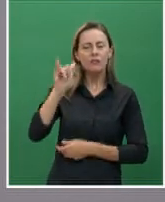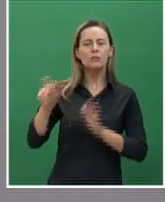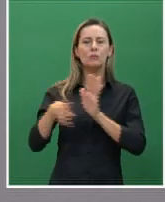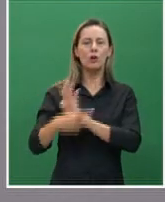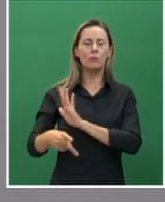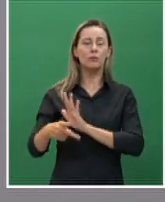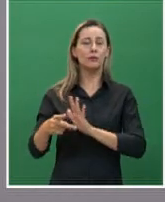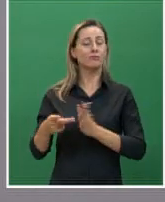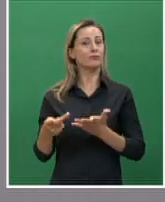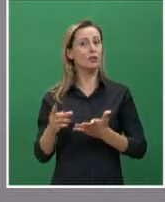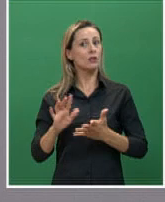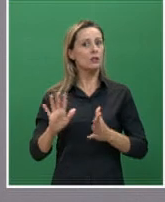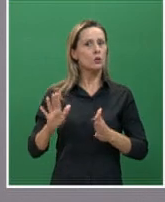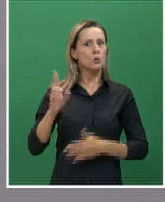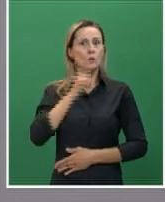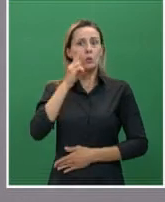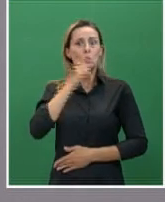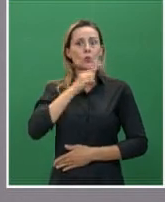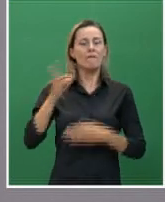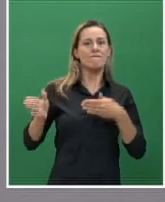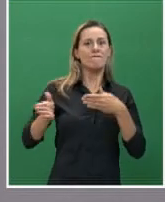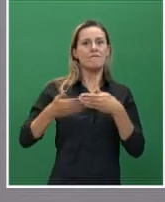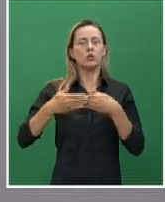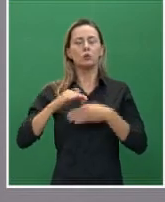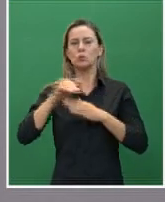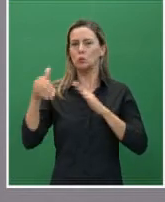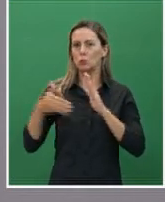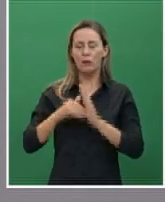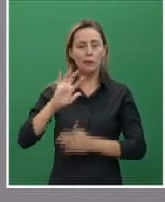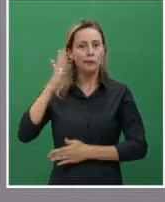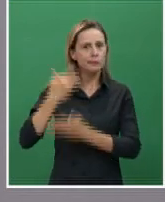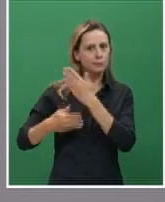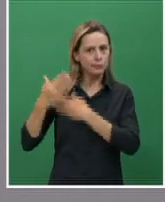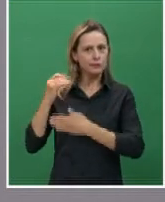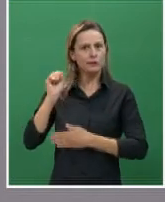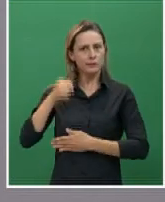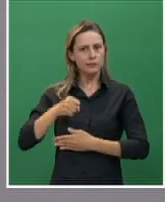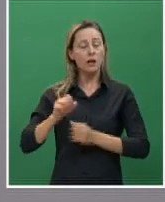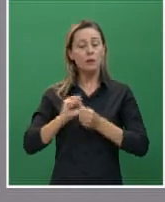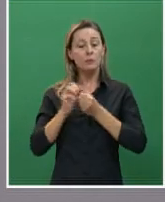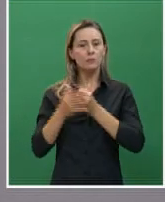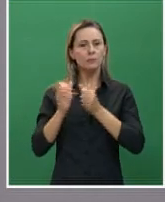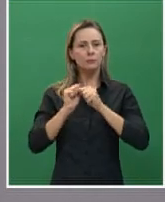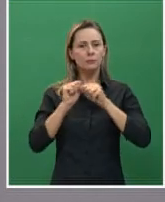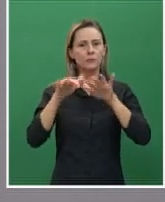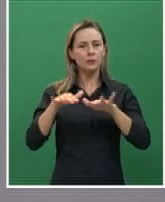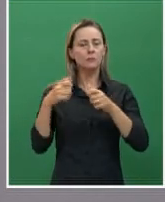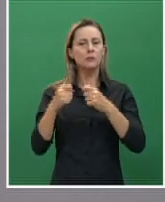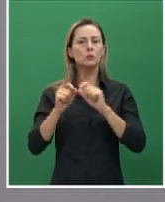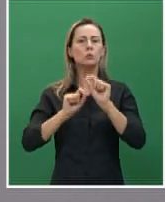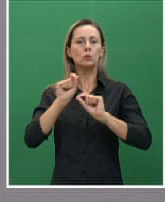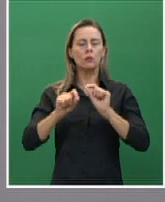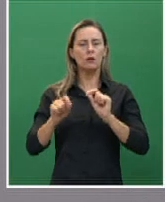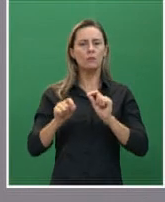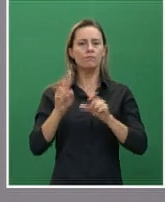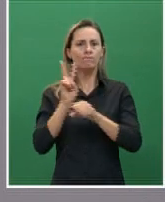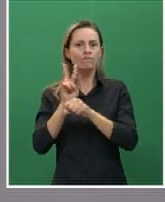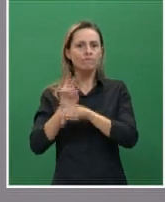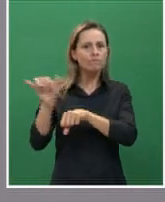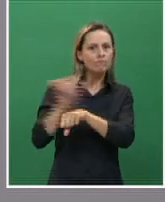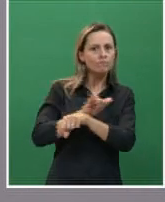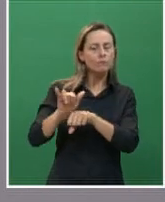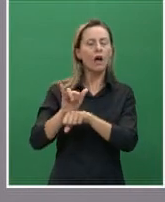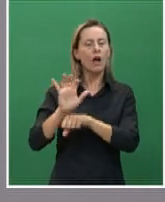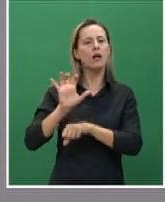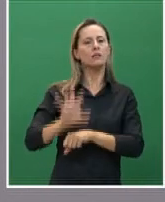medidas drásticas como o fechamento que infelizmente aconteceu a pandemia precisa ser combatida dessa maneira e